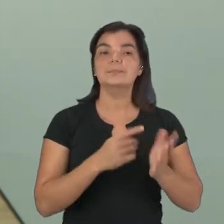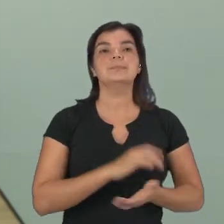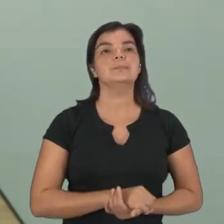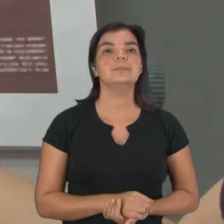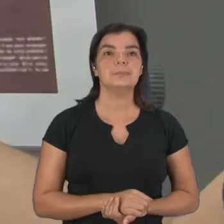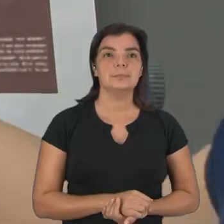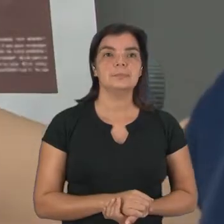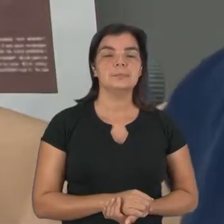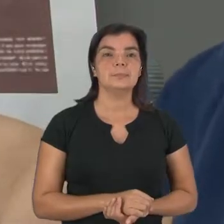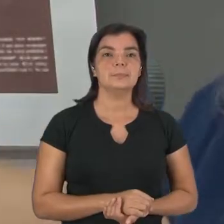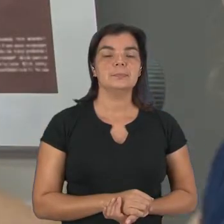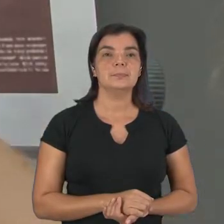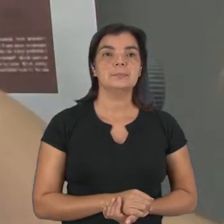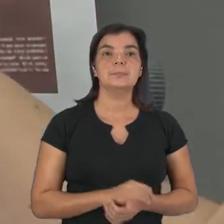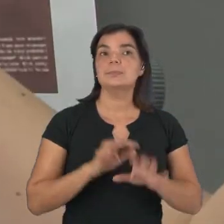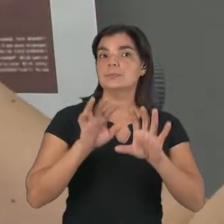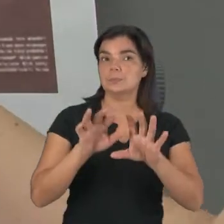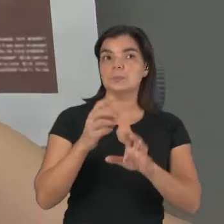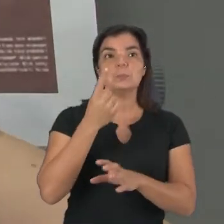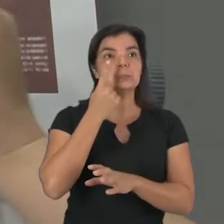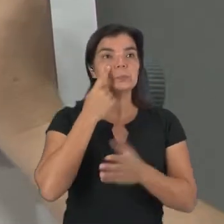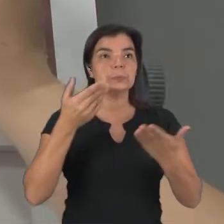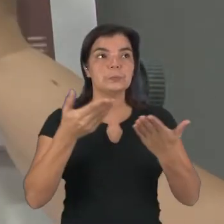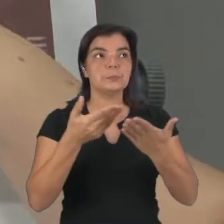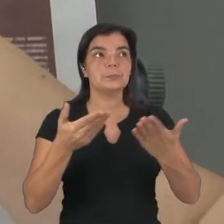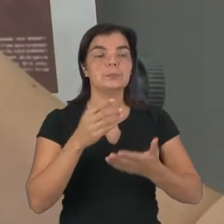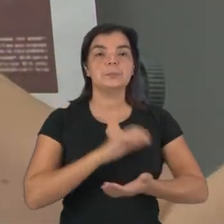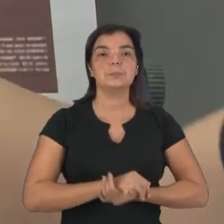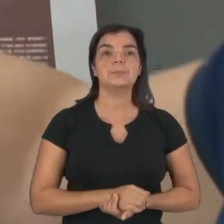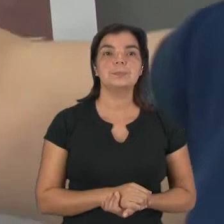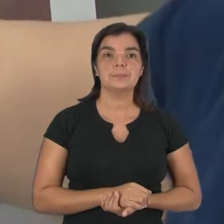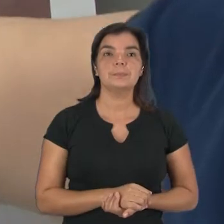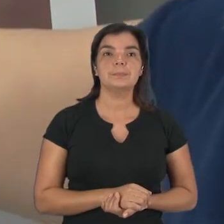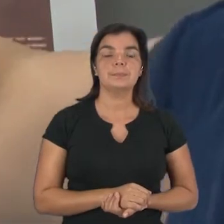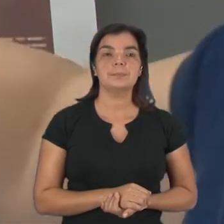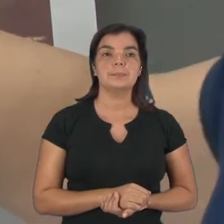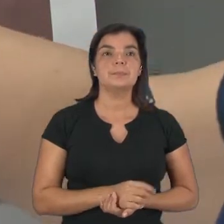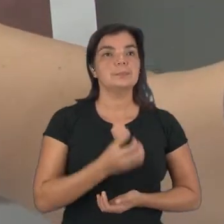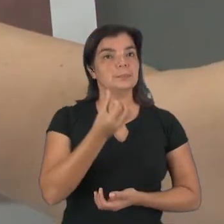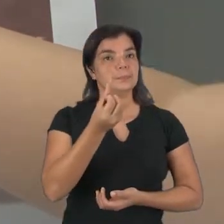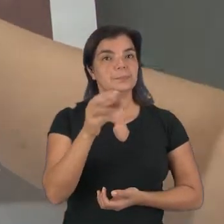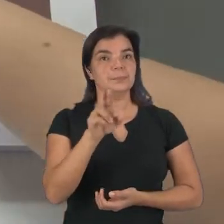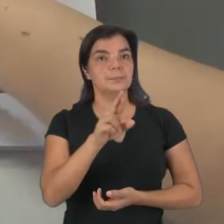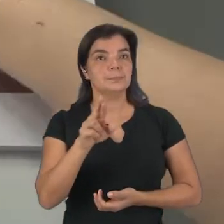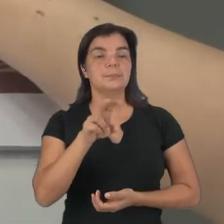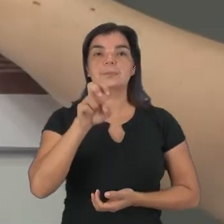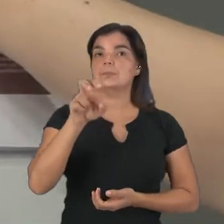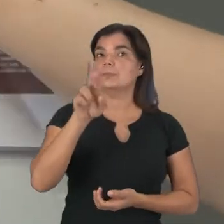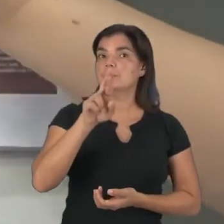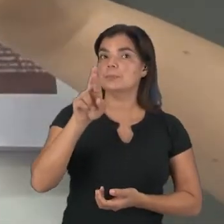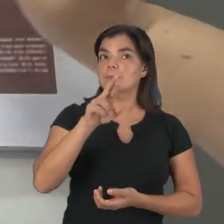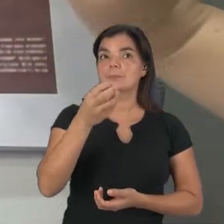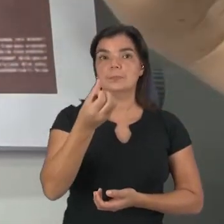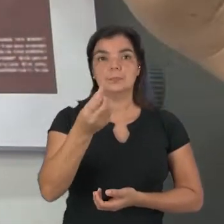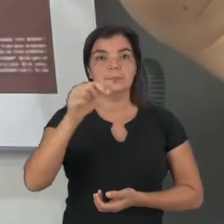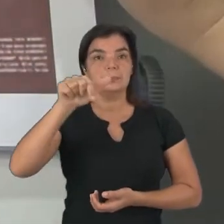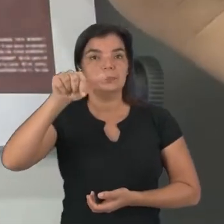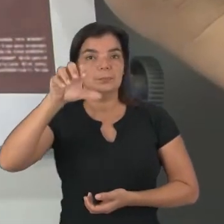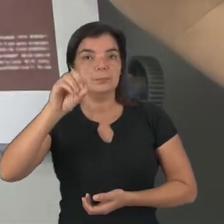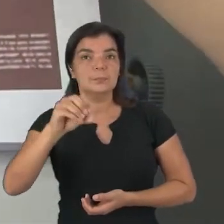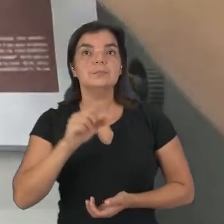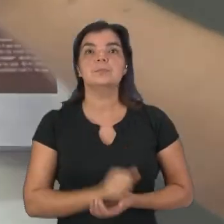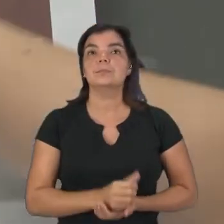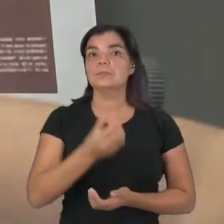representação, dessa forma como nós vemos aqui, que R$6, R$5,